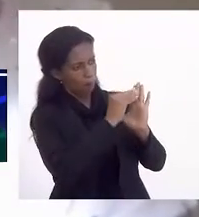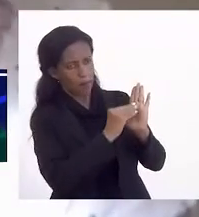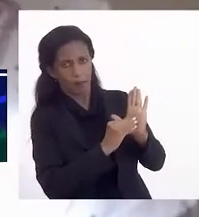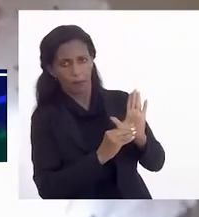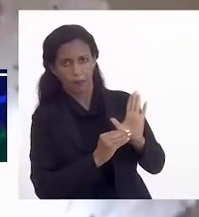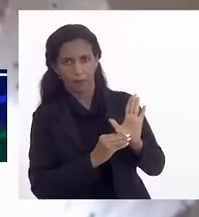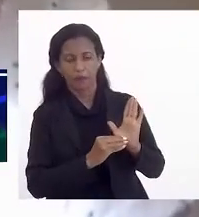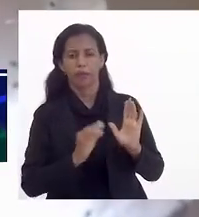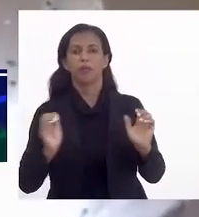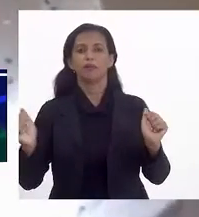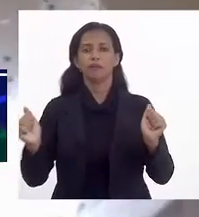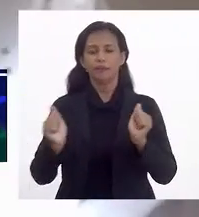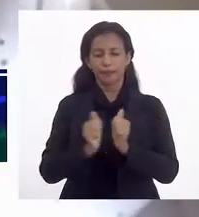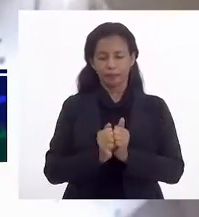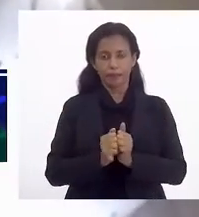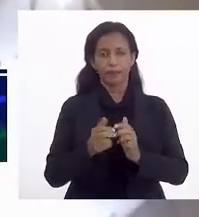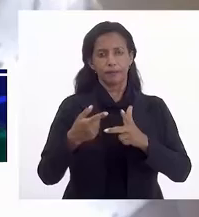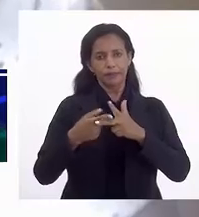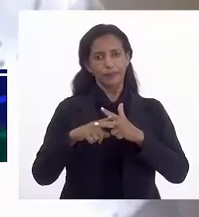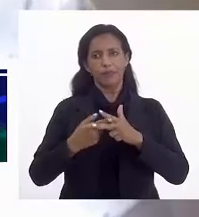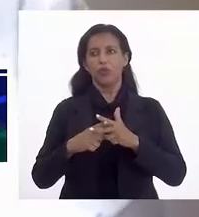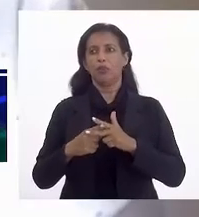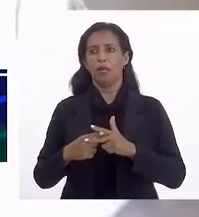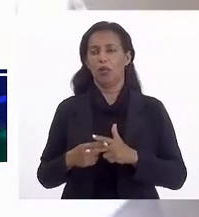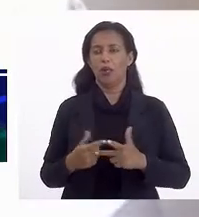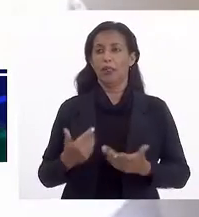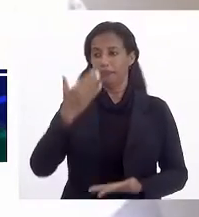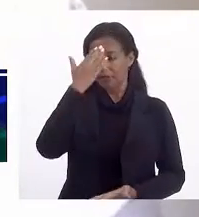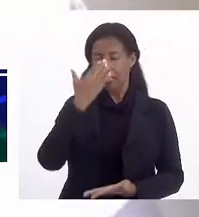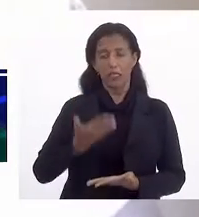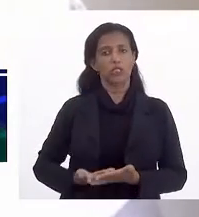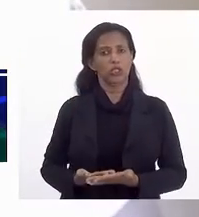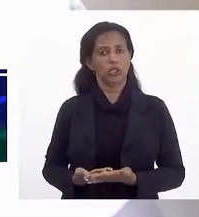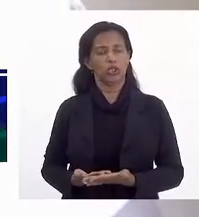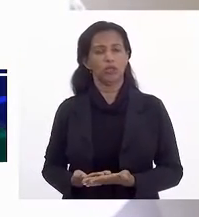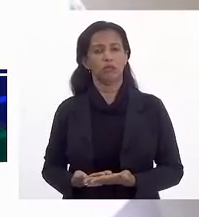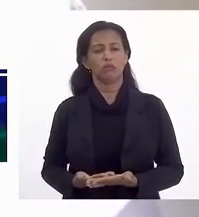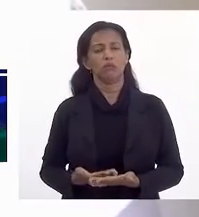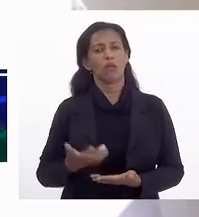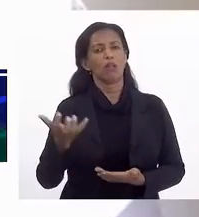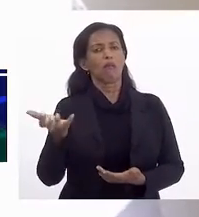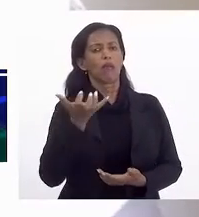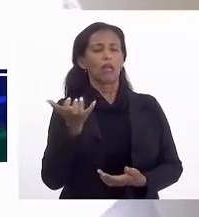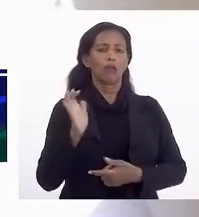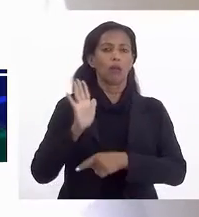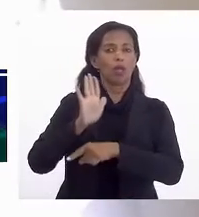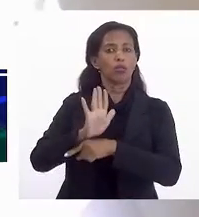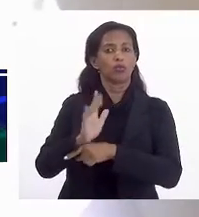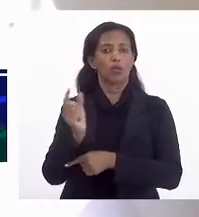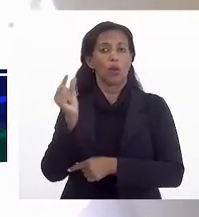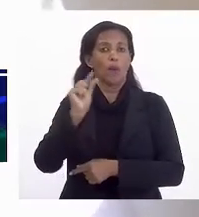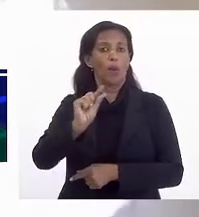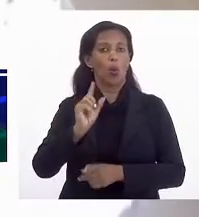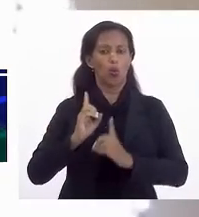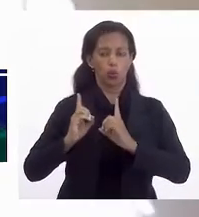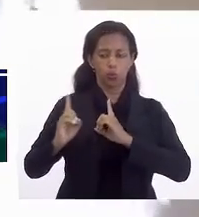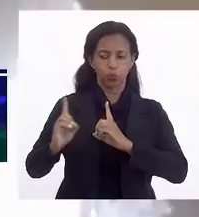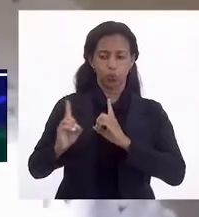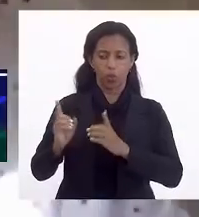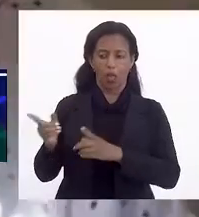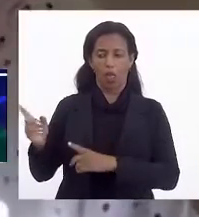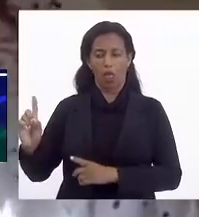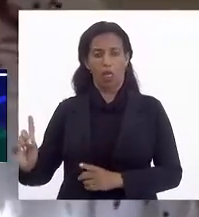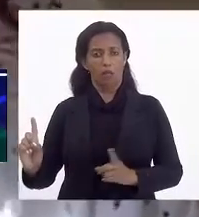as emendas de melhoramento. E acredito, tentando aqui contribuir um pouco com o debate que foi feito